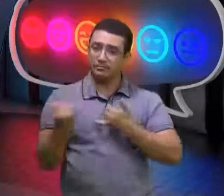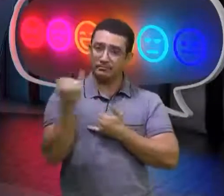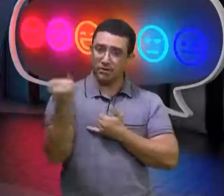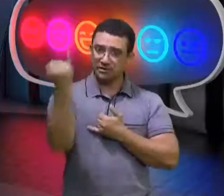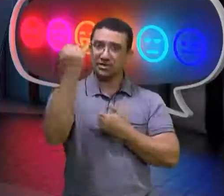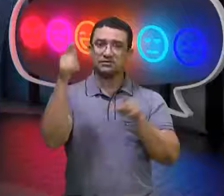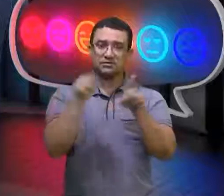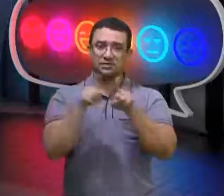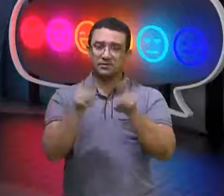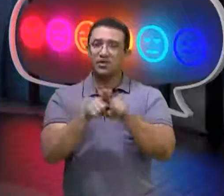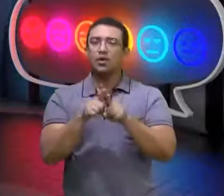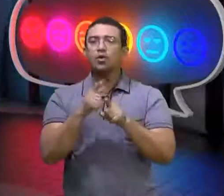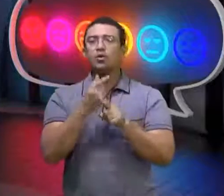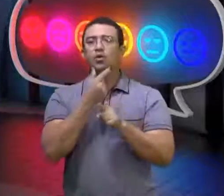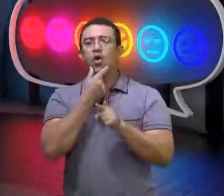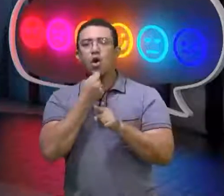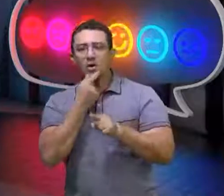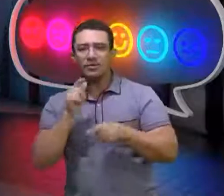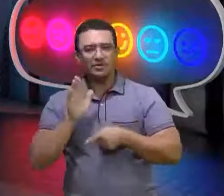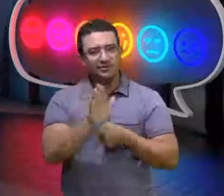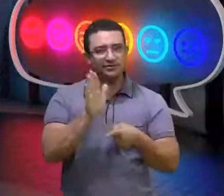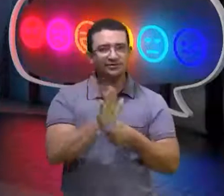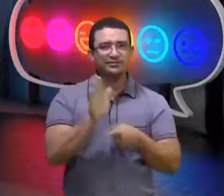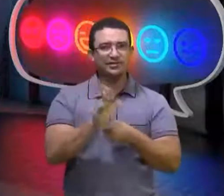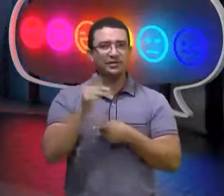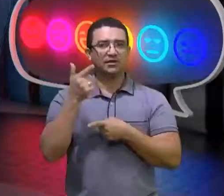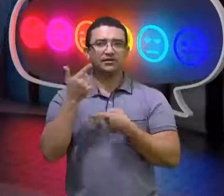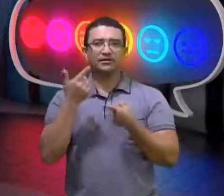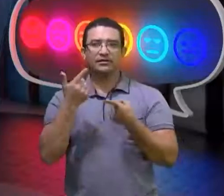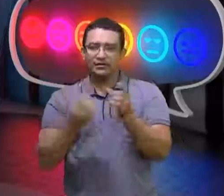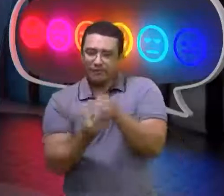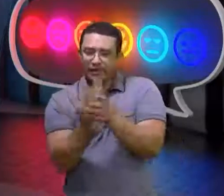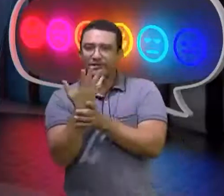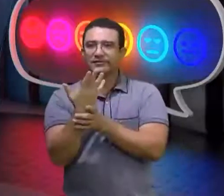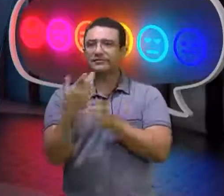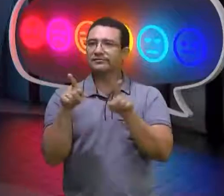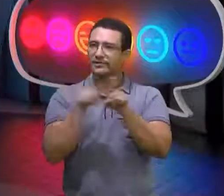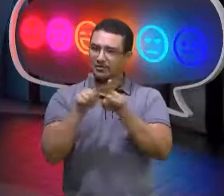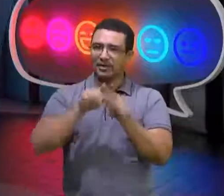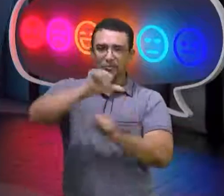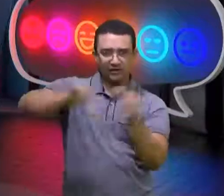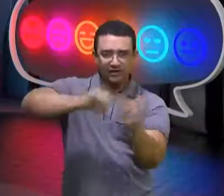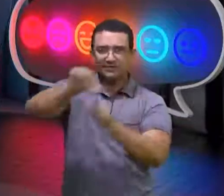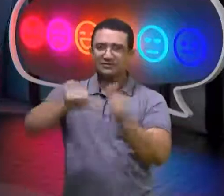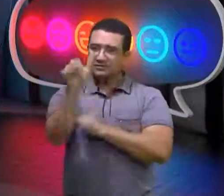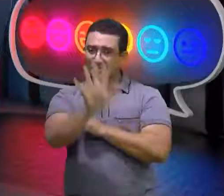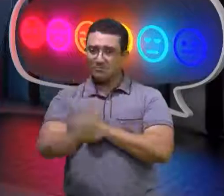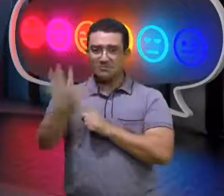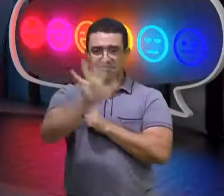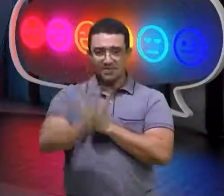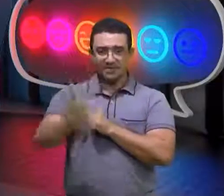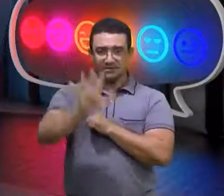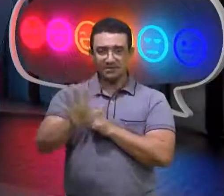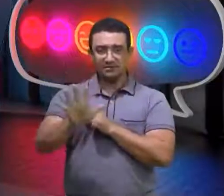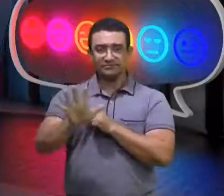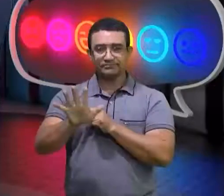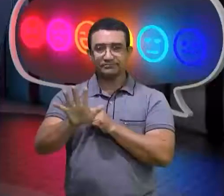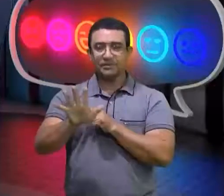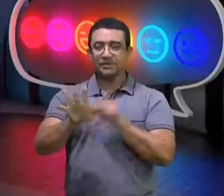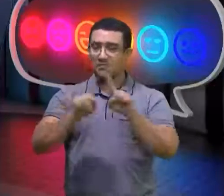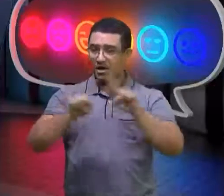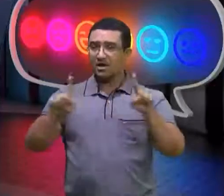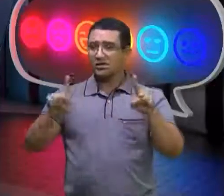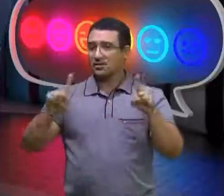em um outro contexto, um contexto todo adverso, não é? Essa paisagem, esse cenário. Mas que acontece que fica